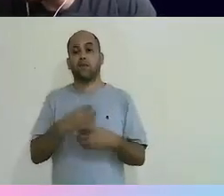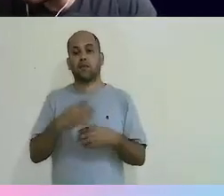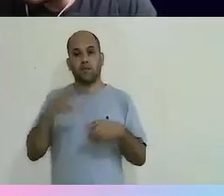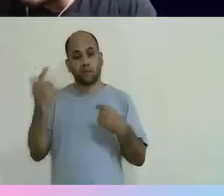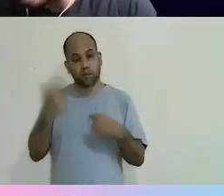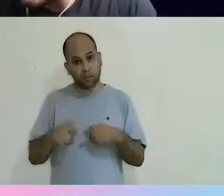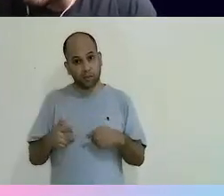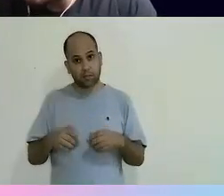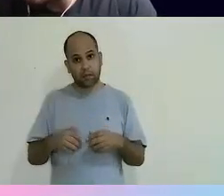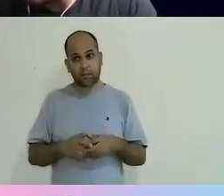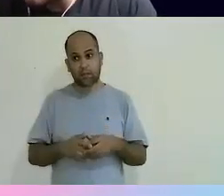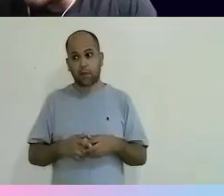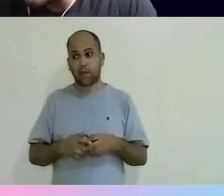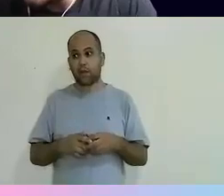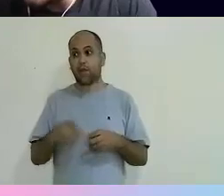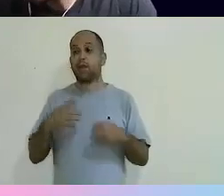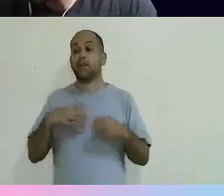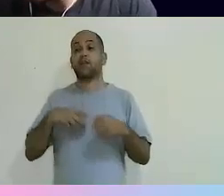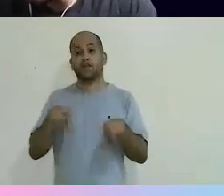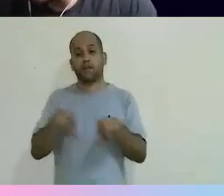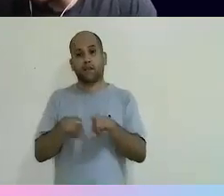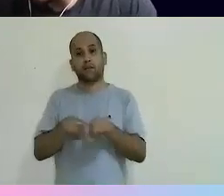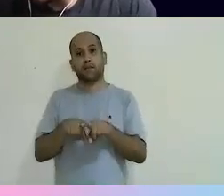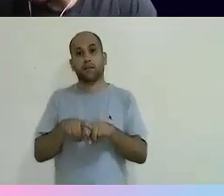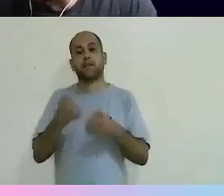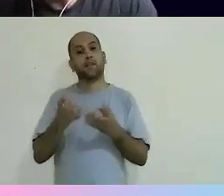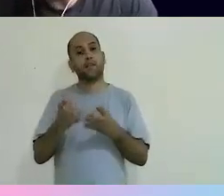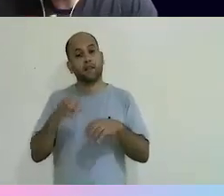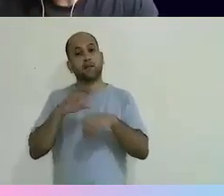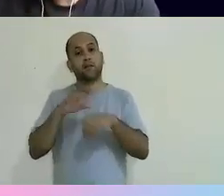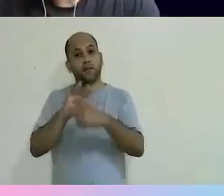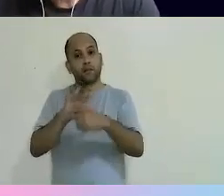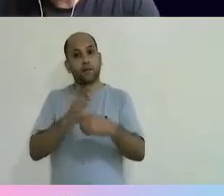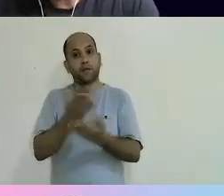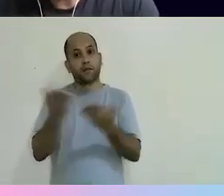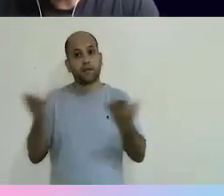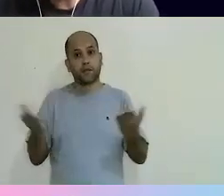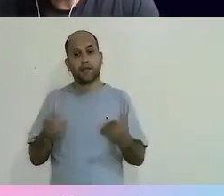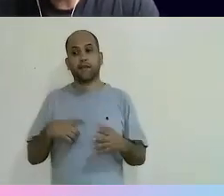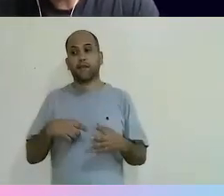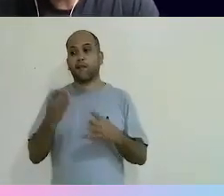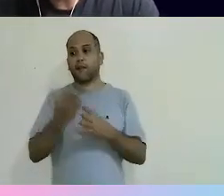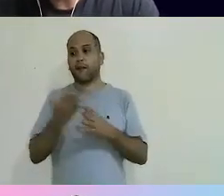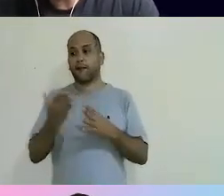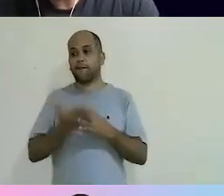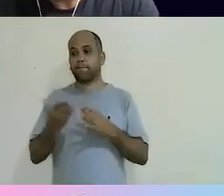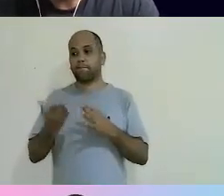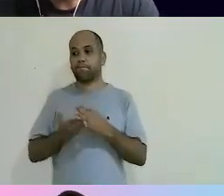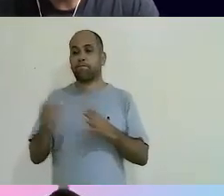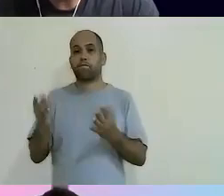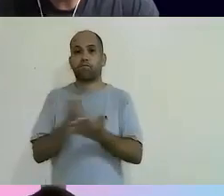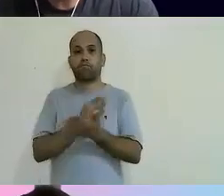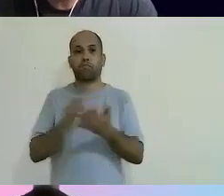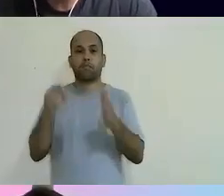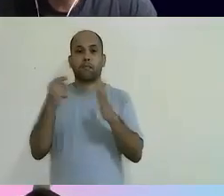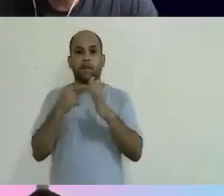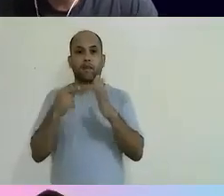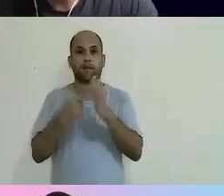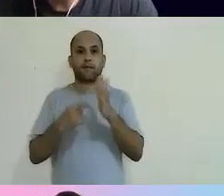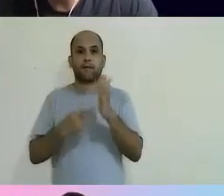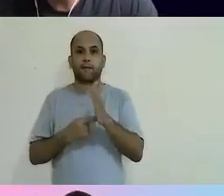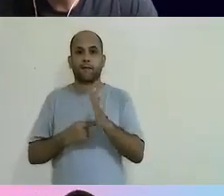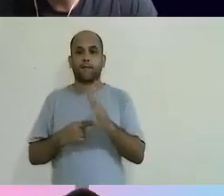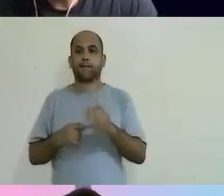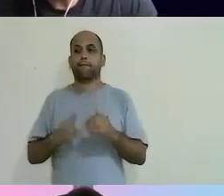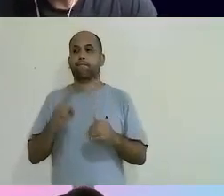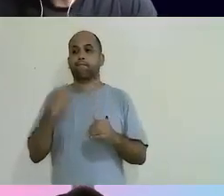aí eu até queria ressaltar para vocês e fazer um paralelo de novo com algumas características do IBMista, né? A